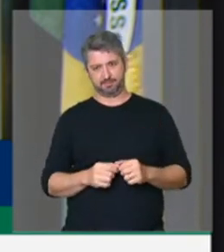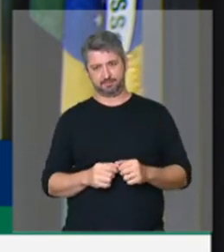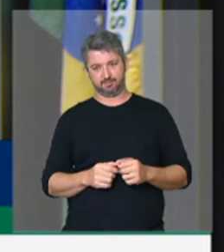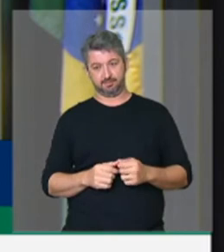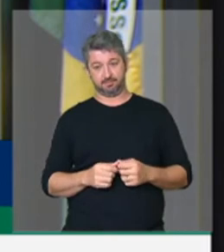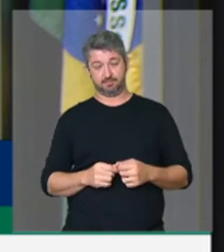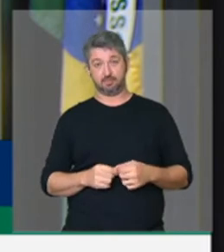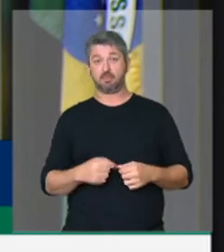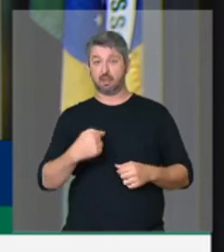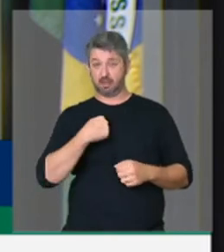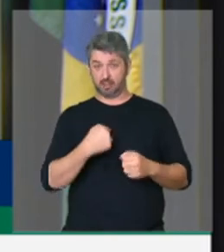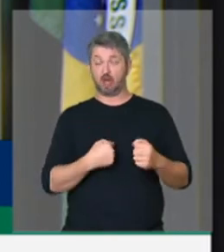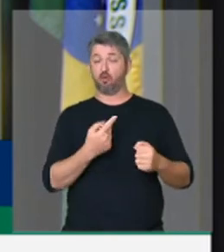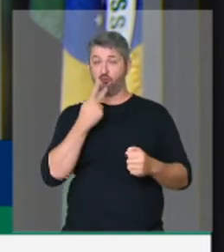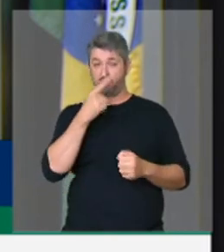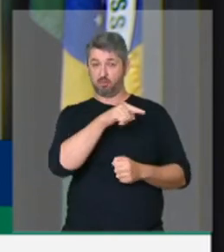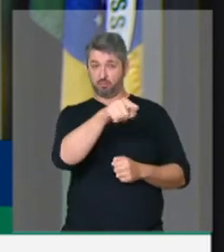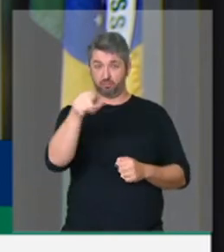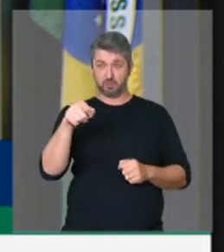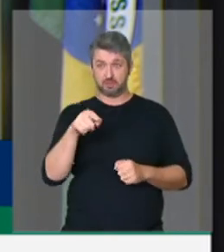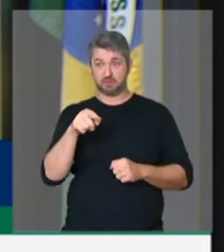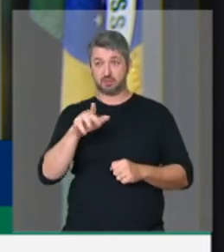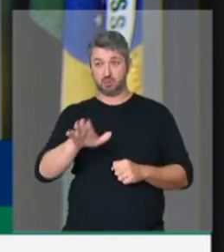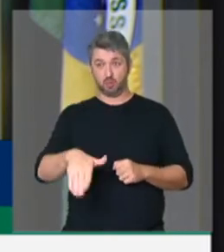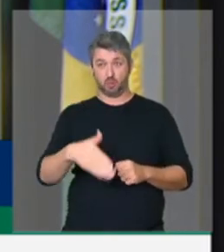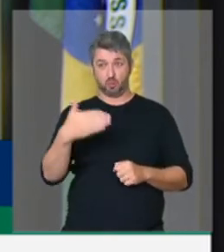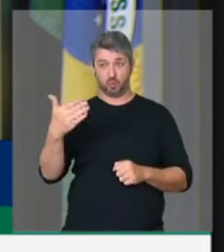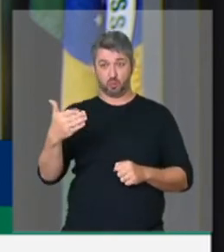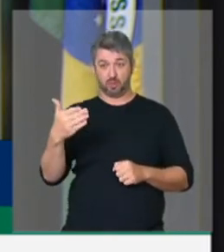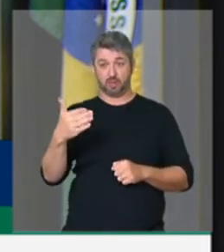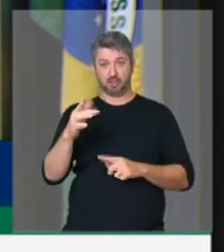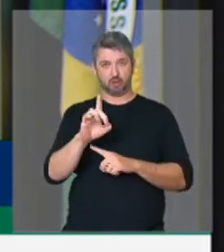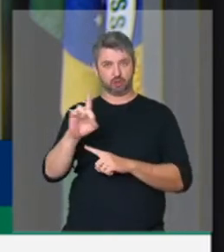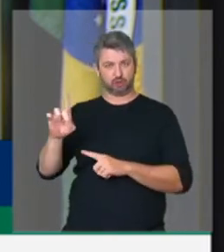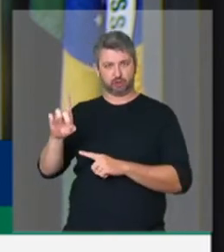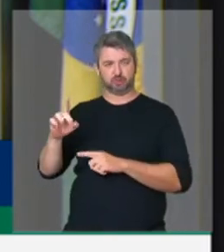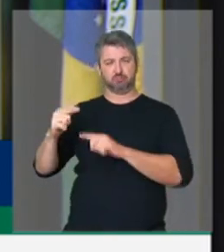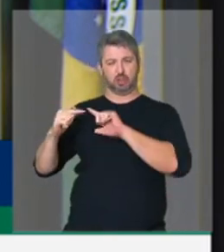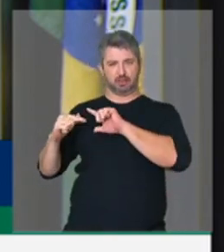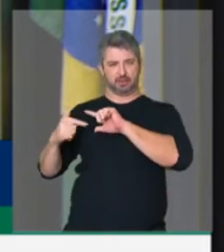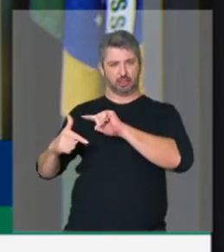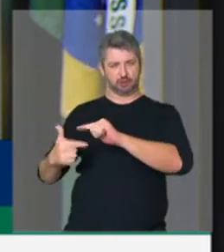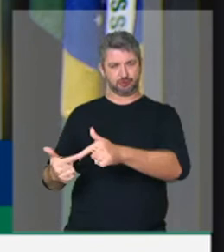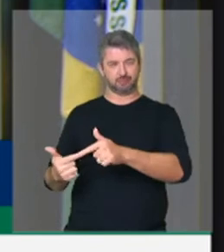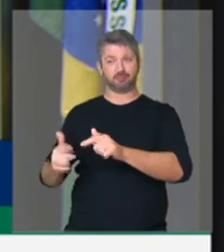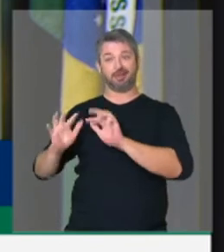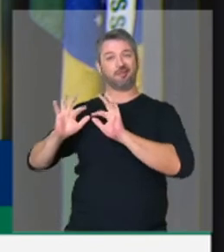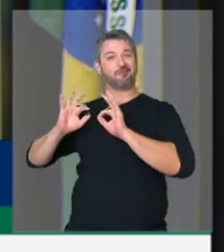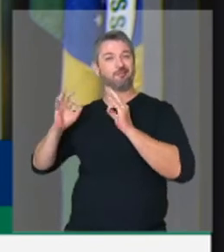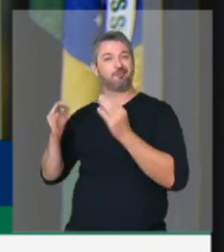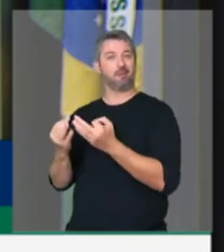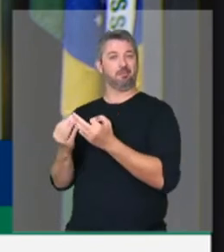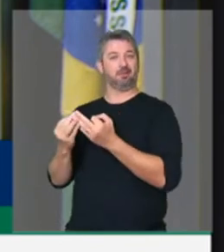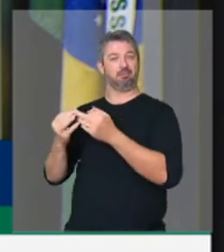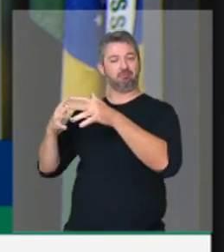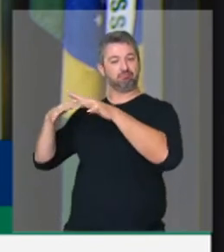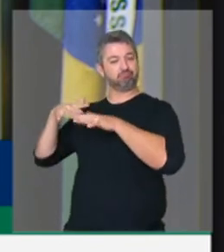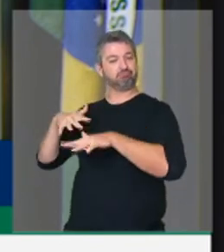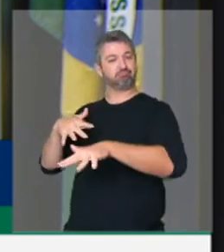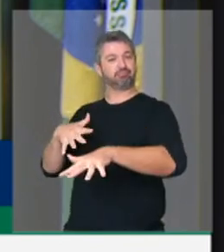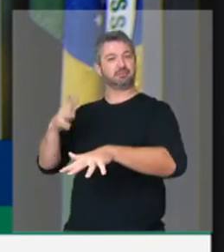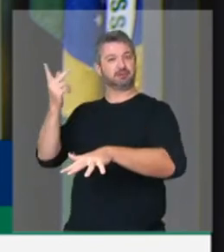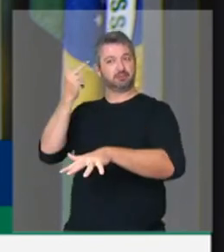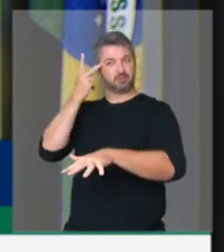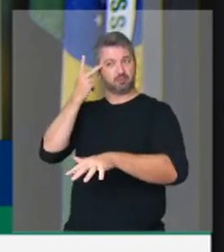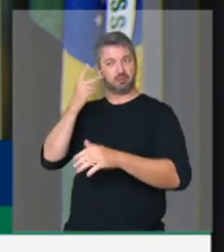E garanto para todos vocês que quando a direita, os conservadores, as famílias vão até a Avenida